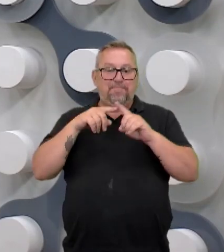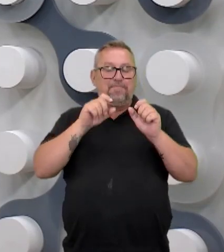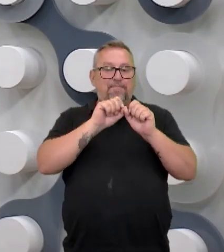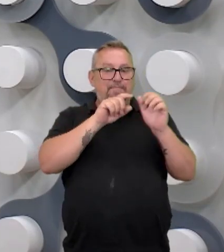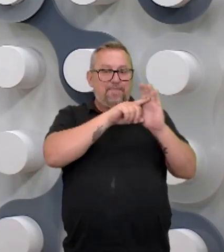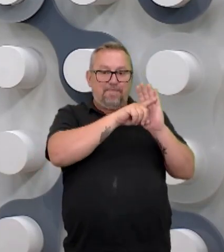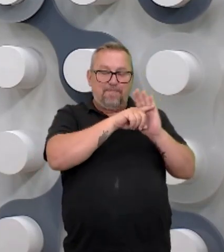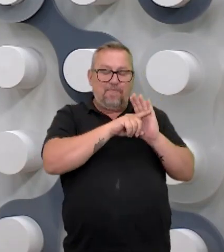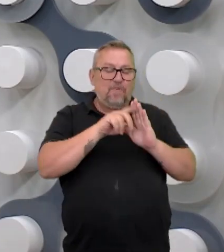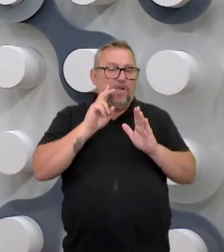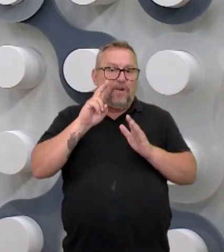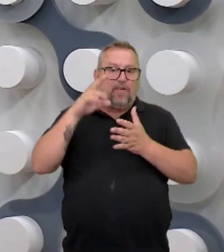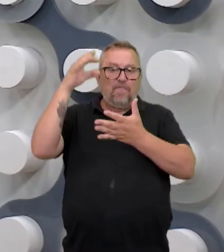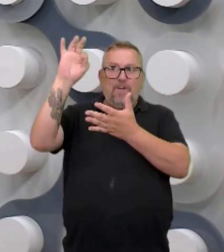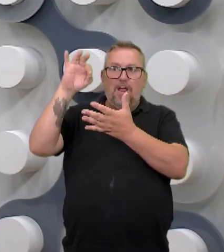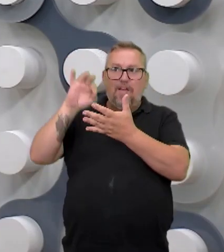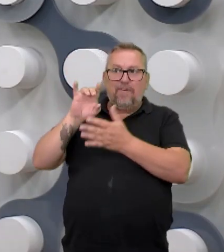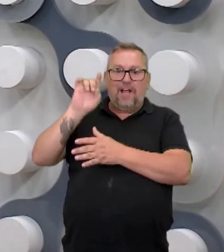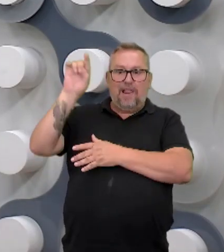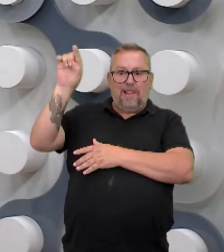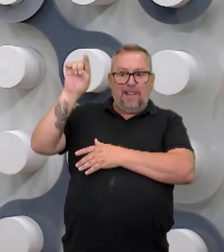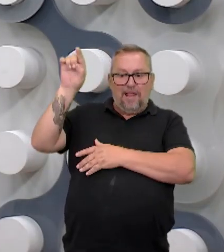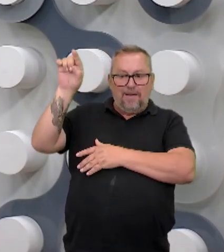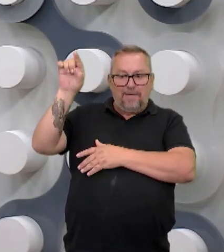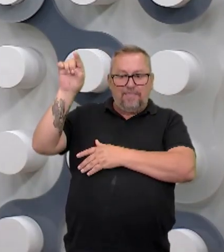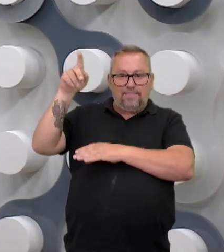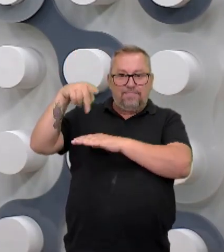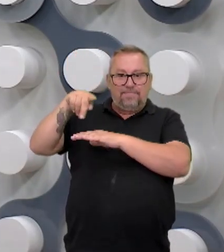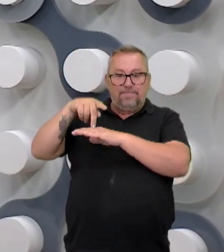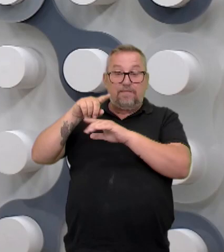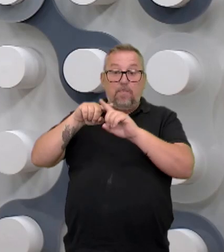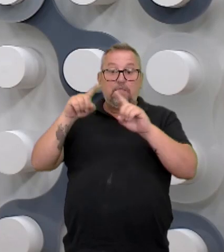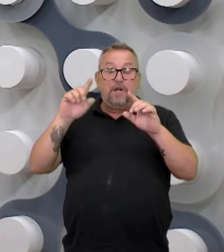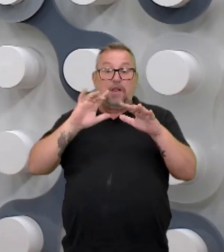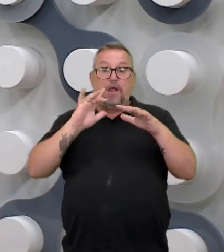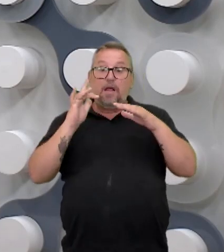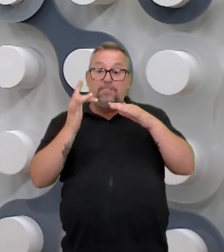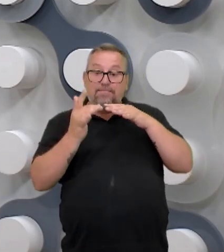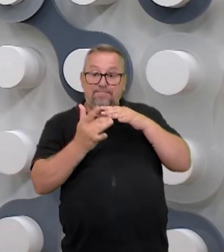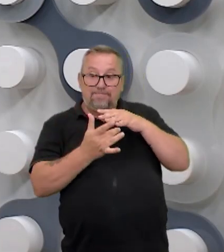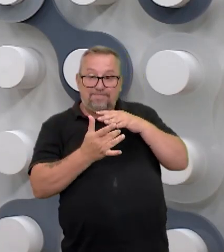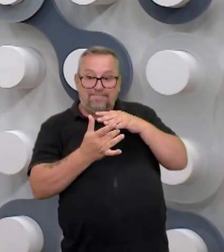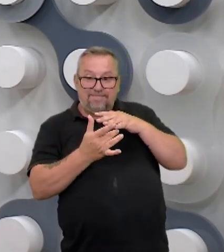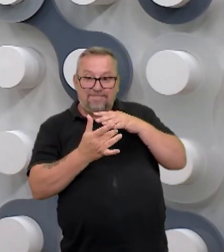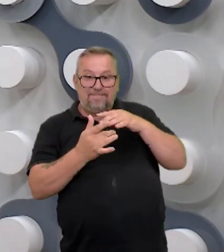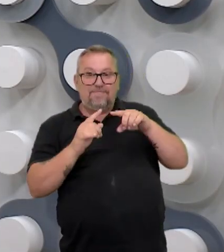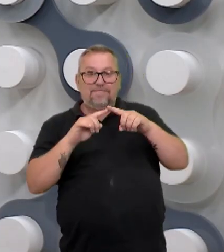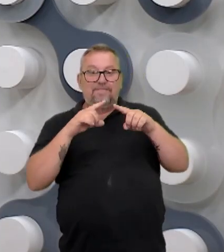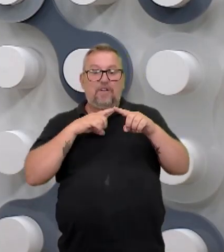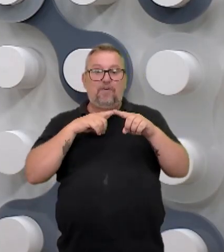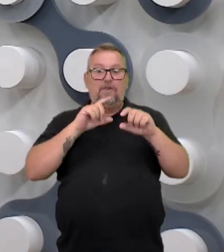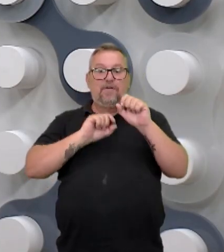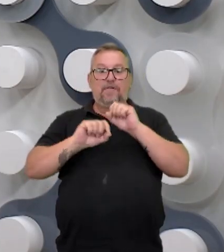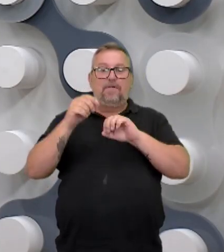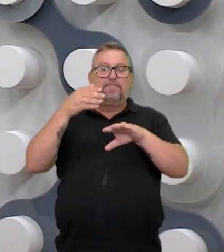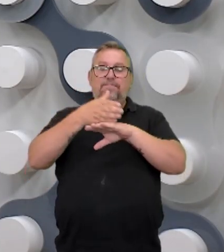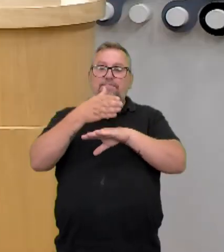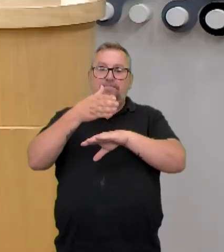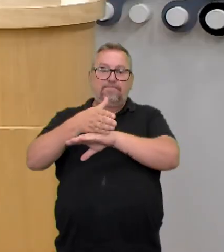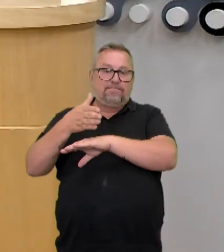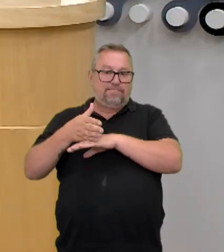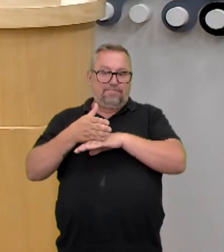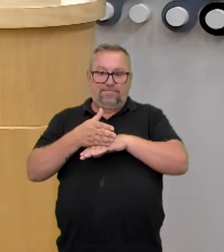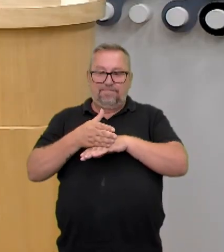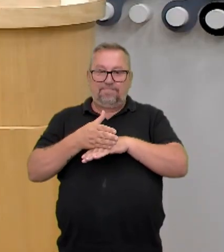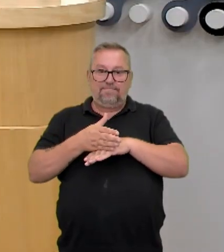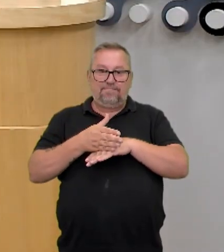outro canto do planeta, né? Mas aí tem outra questão, né? Se a gente tem as redes sociais, a gente pode ter acesso às informações em qualquer lugar do planeta, mas aí não é a Aí